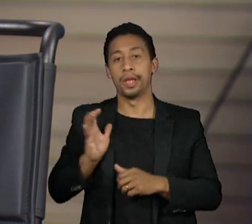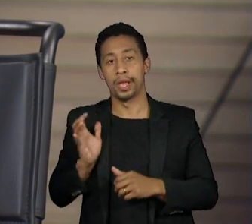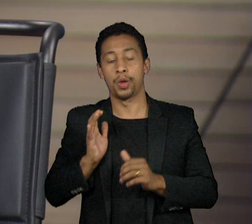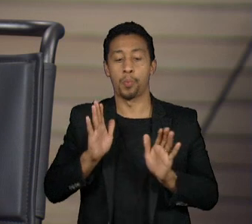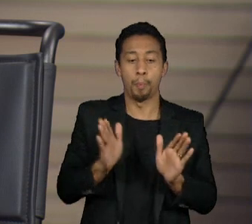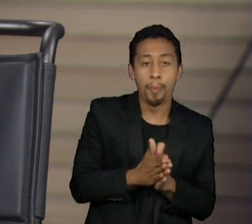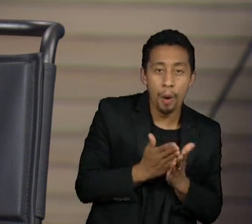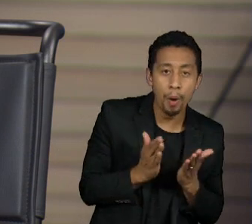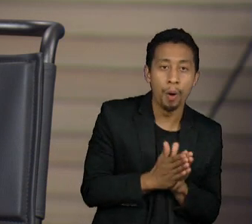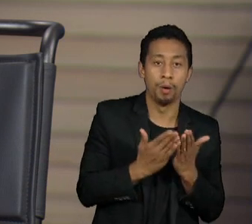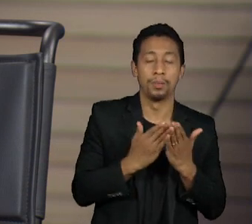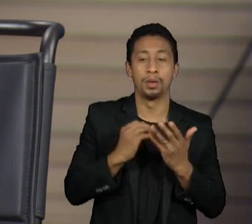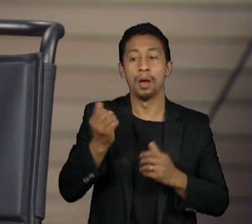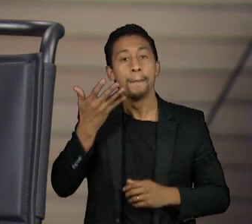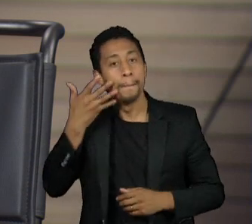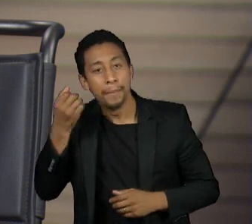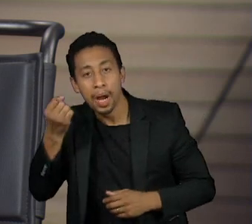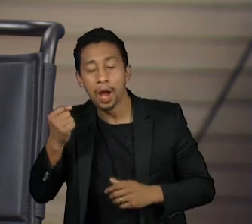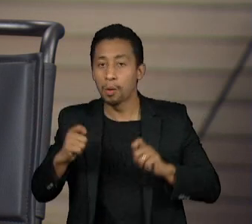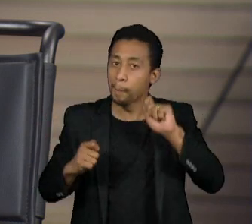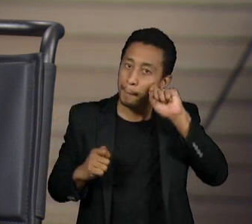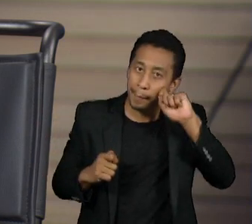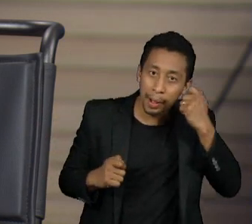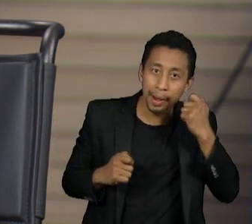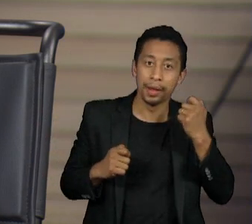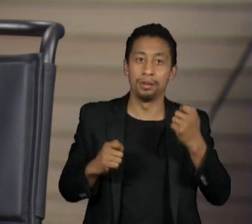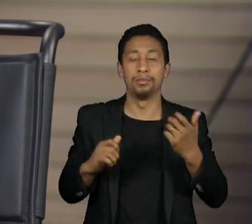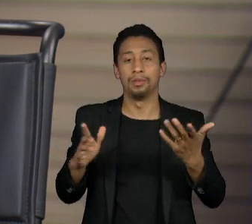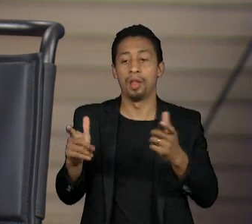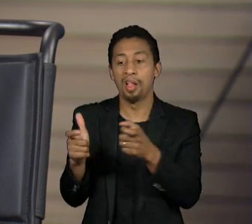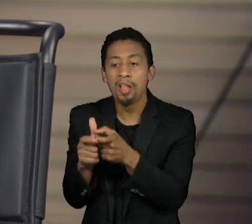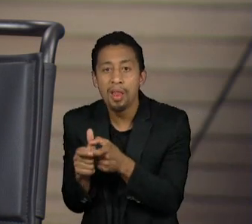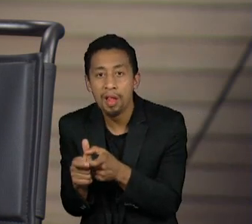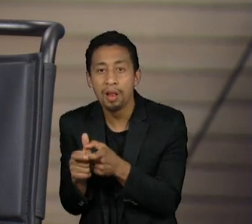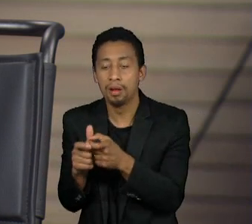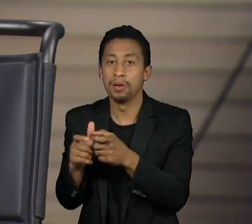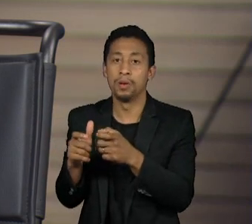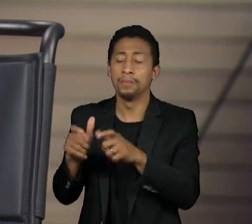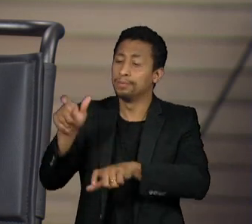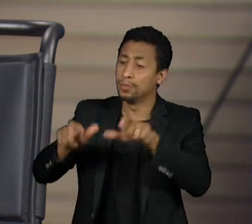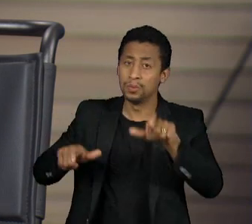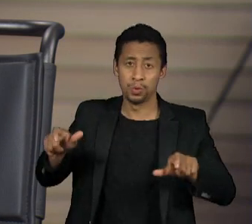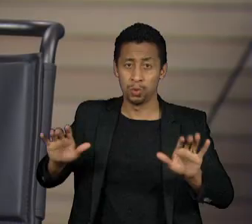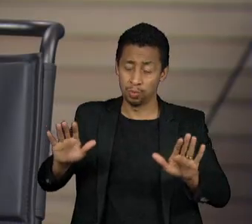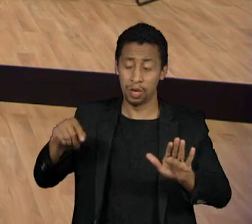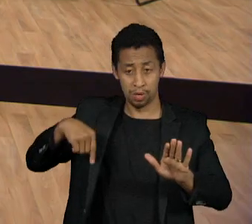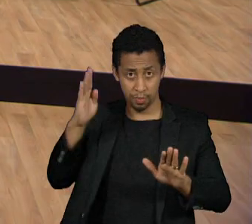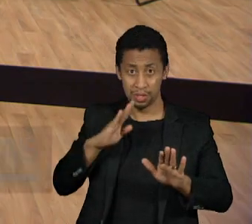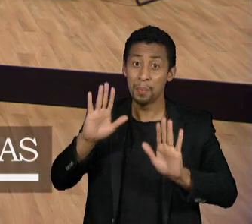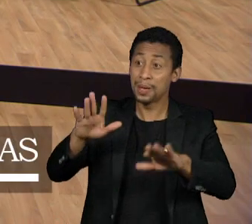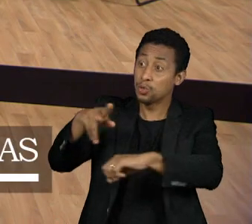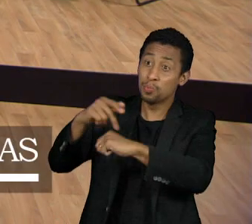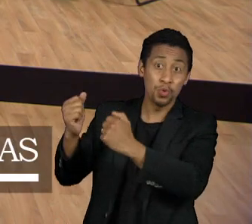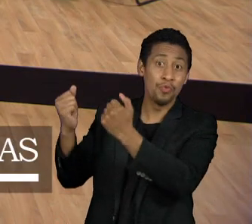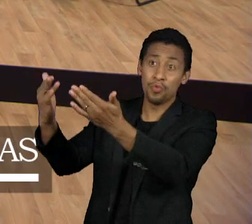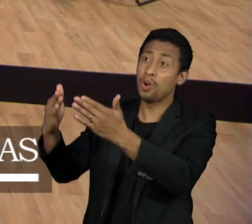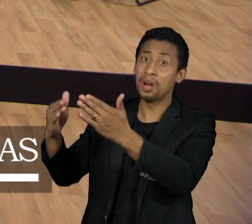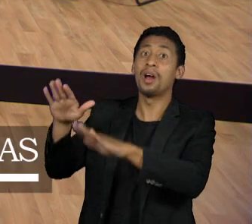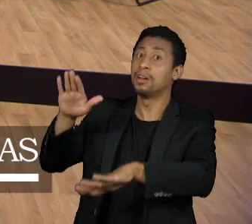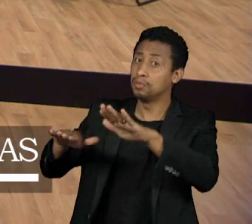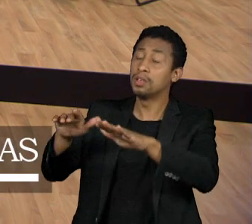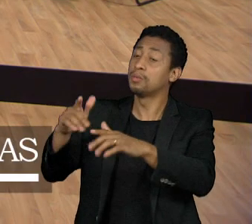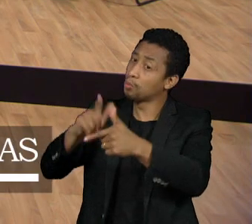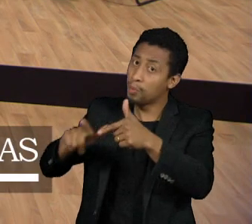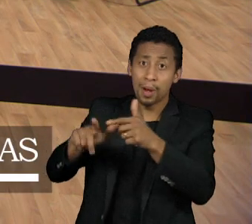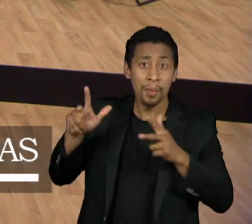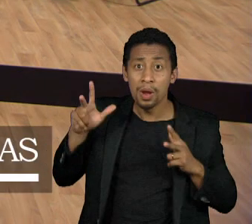grupo, se você faz parte de uma minoria étnica, mas também tem problemas que são comuns ao mundo inteiro, né? A maneira como a sociedade autoriza,